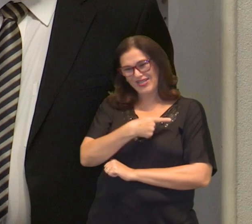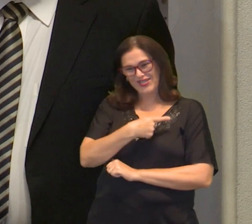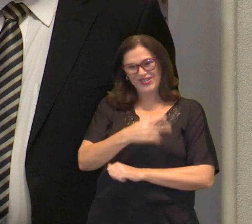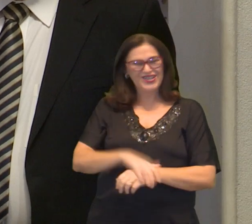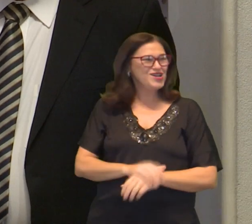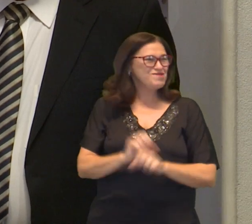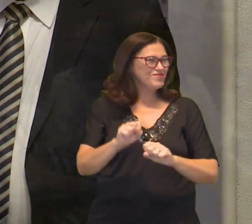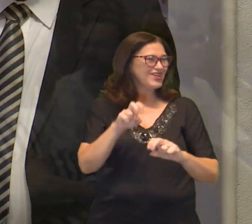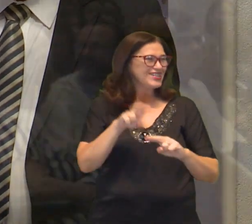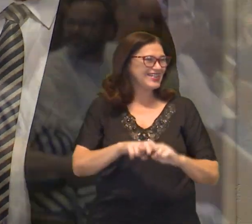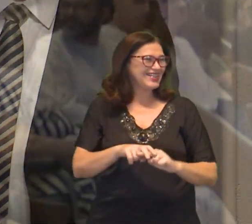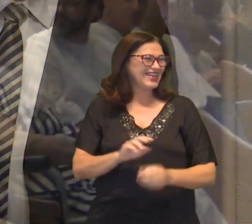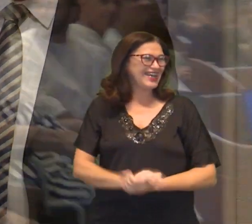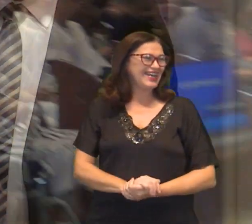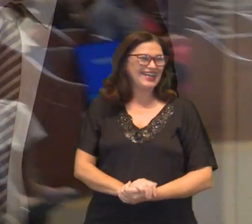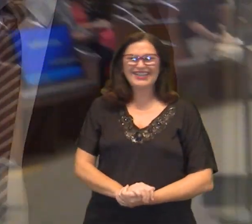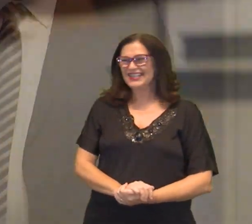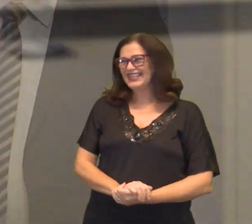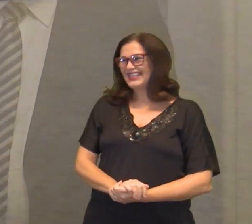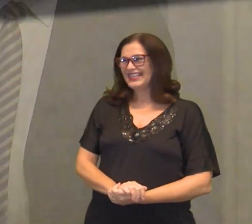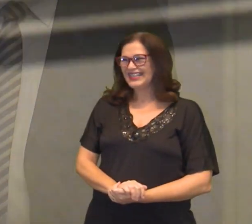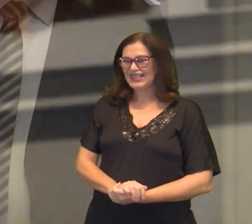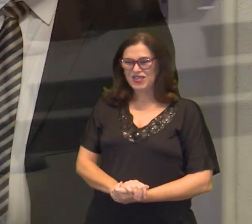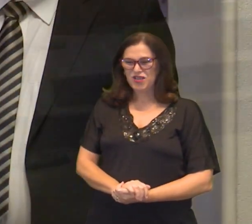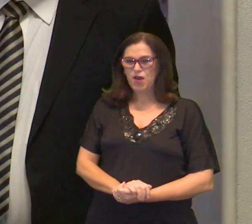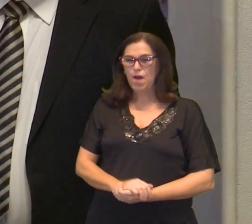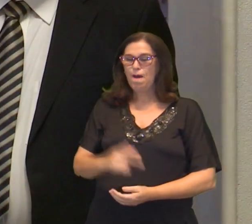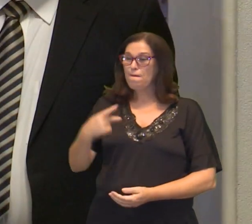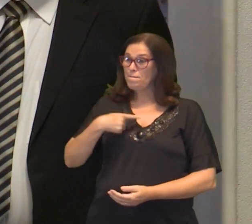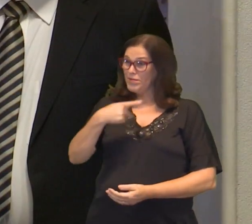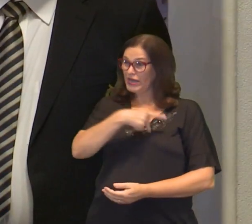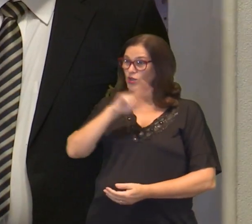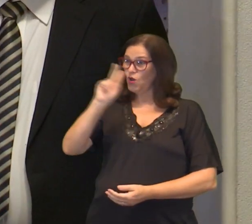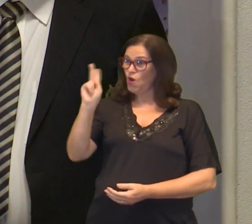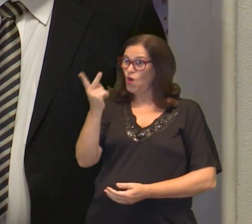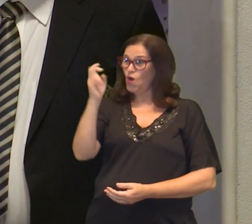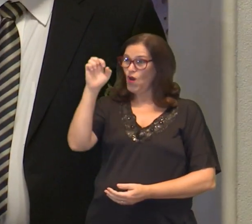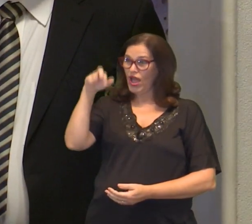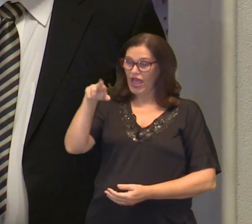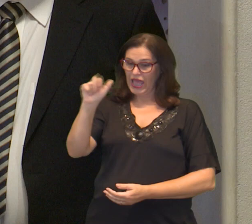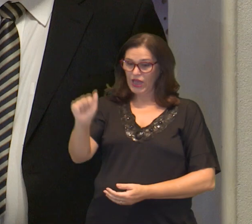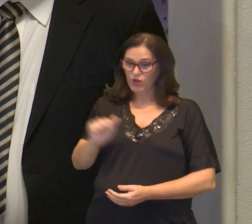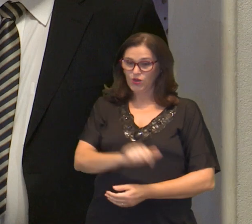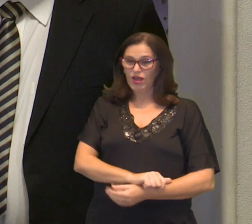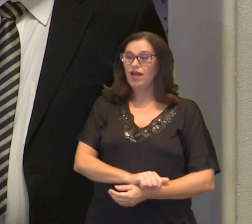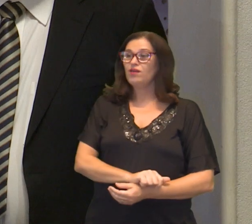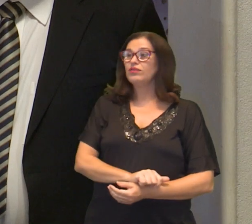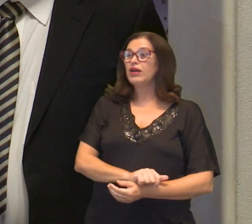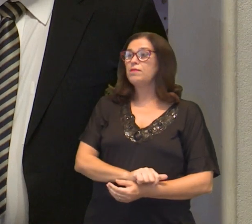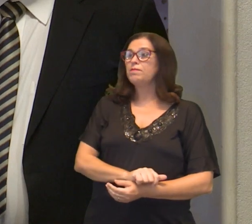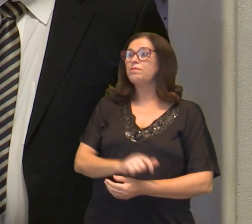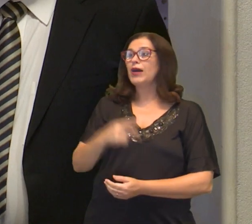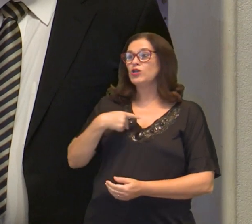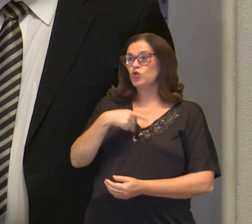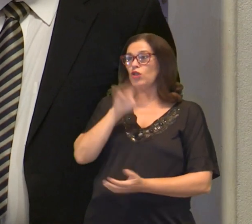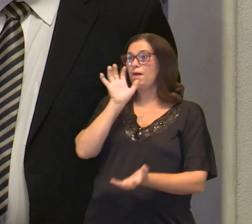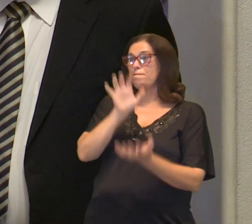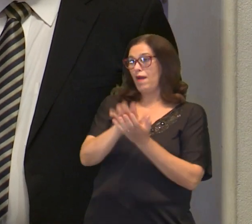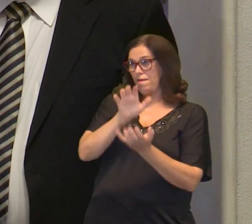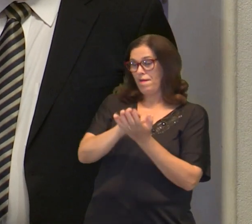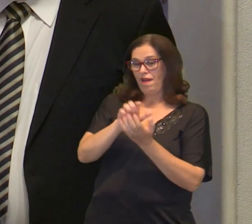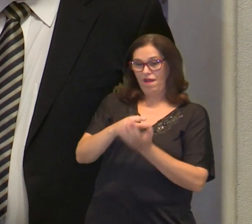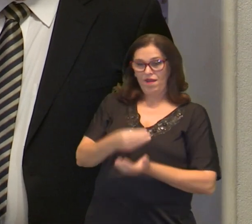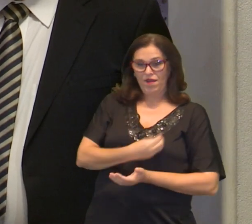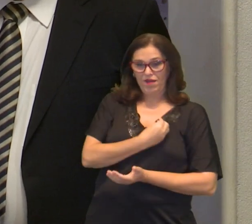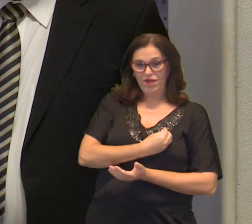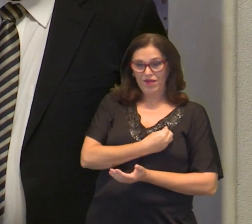Pode sentar. O pastor Hélio foi pastor da Igreja Batista 2 de Julho, em Salvador, na Bahia, e enquanto lá esteve, foi reitor